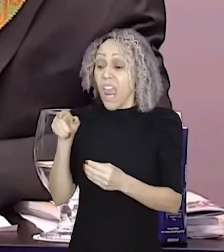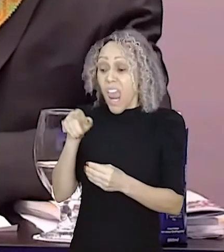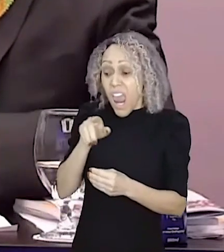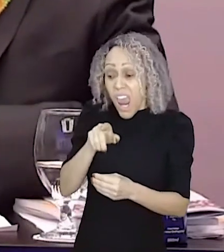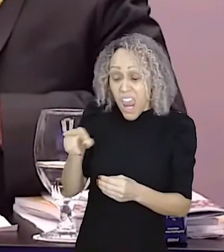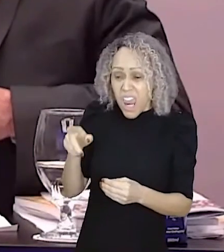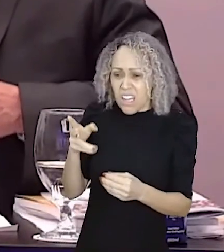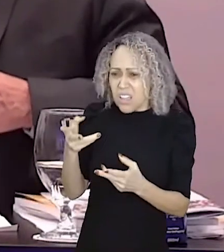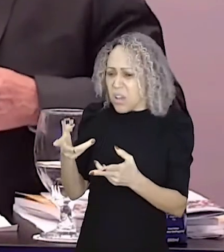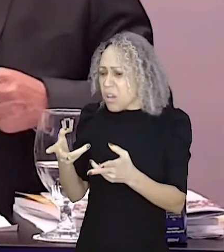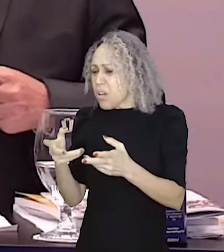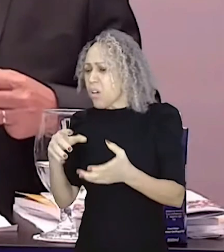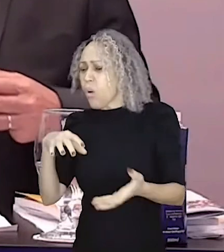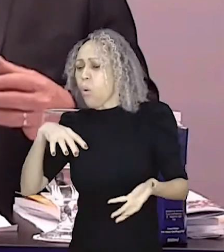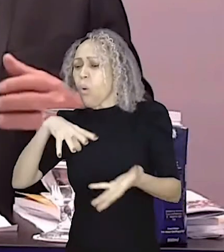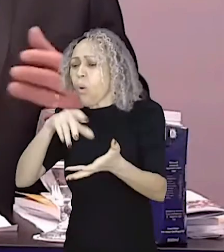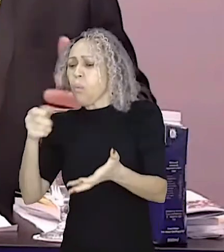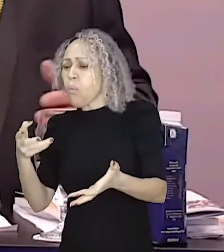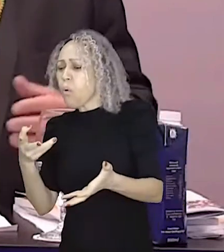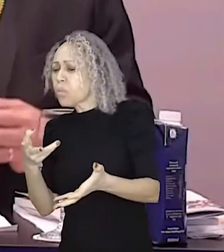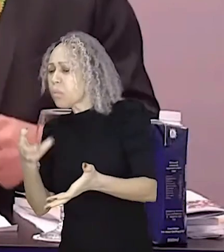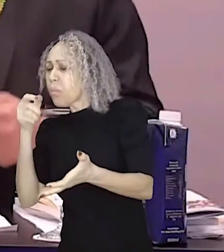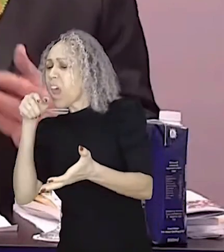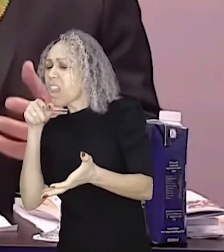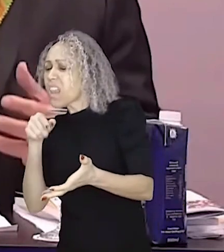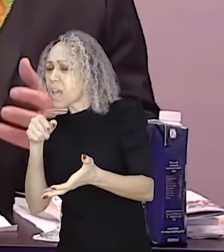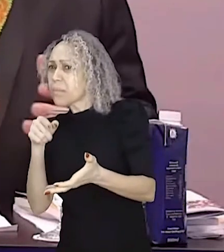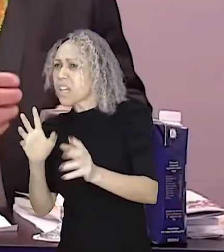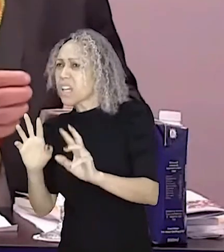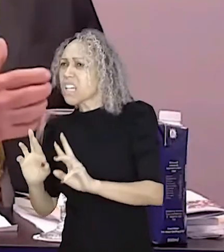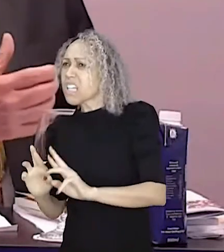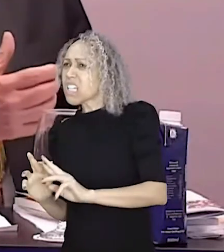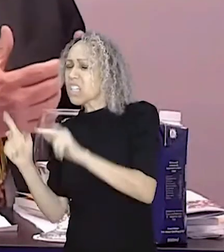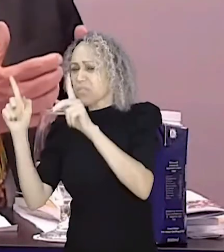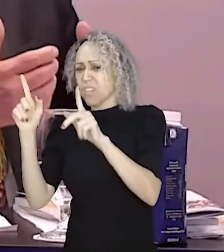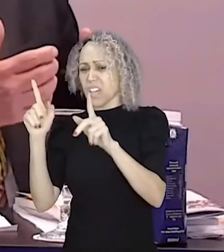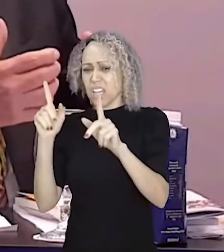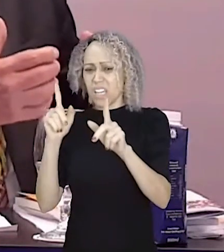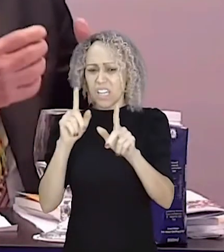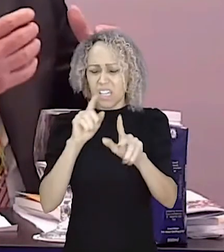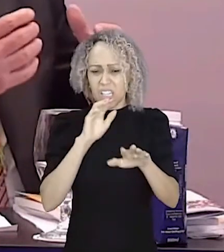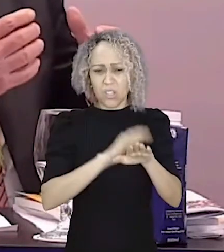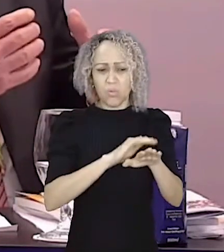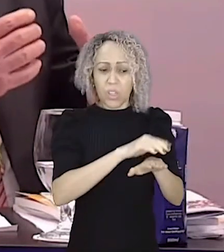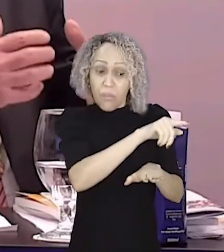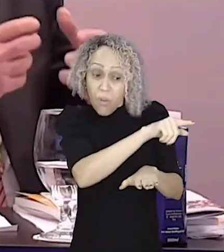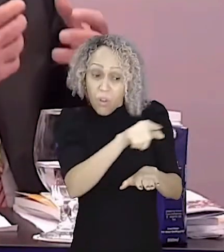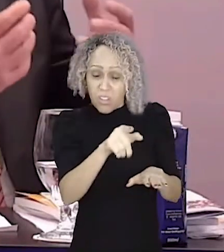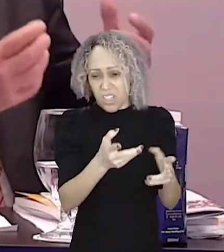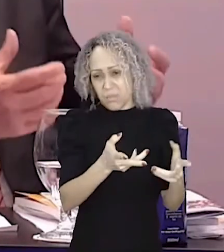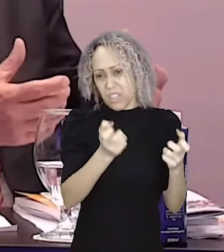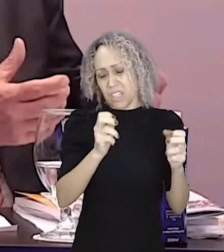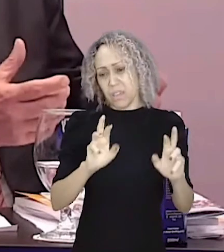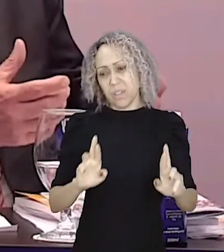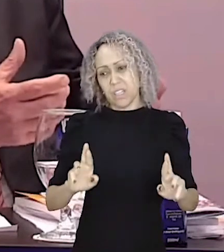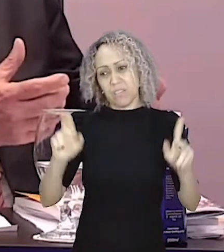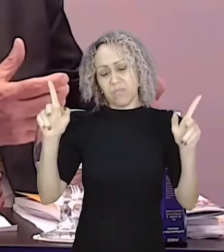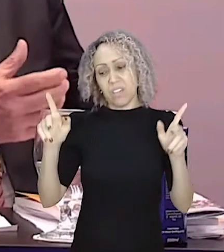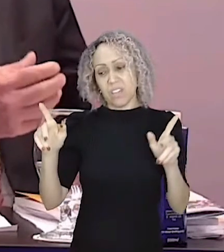No fundo, o povo pobre, os indígenas, não são tratados como se fossem seres